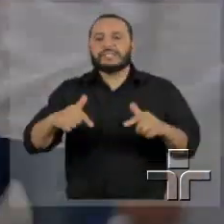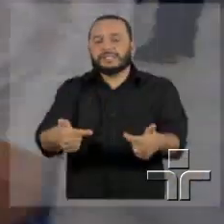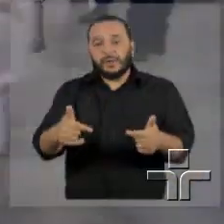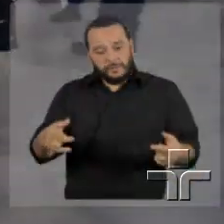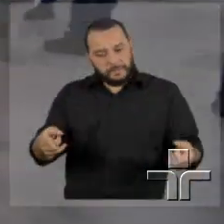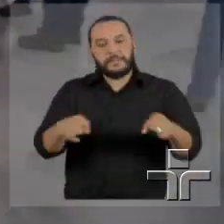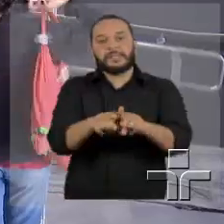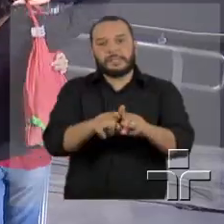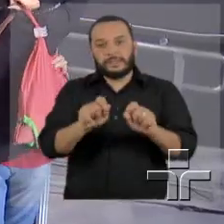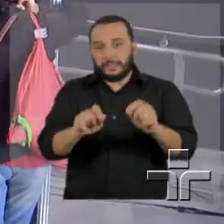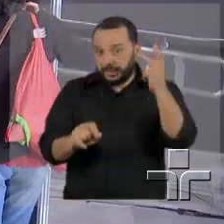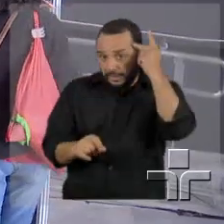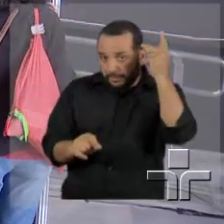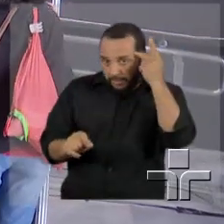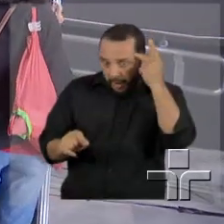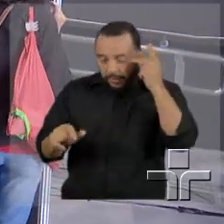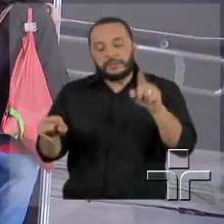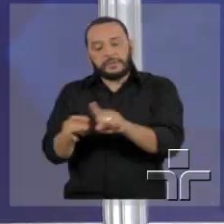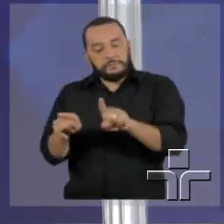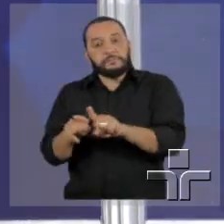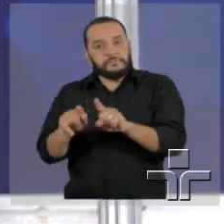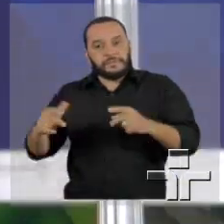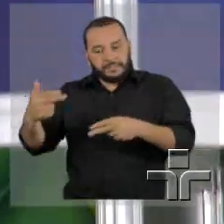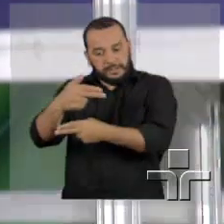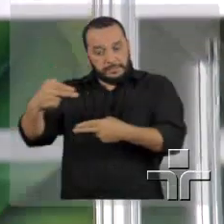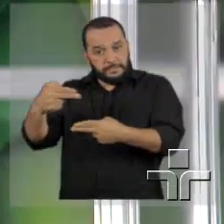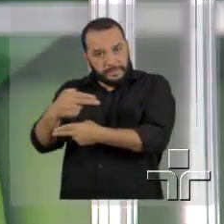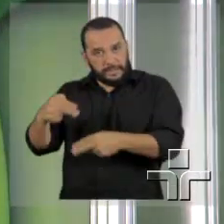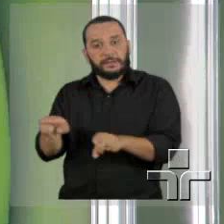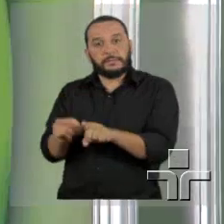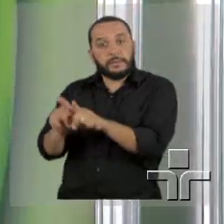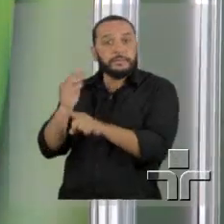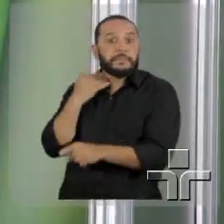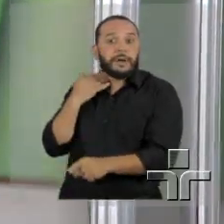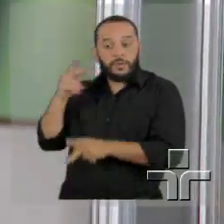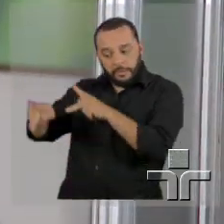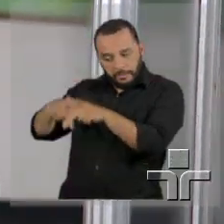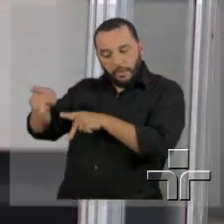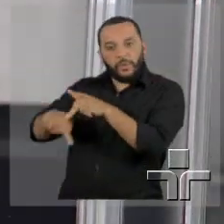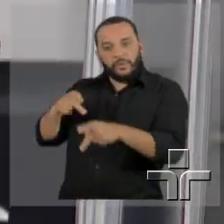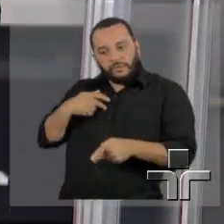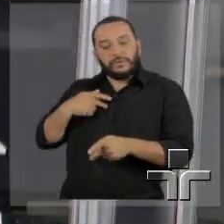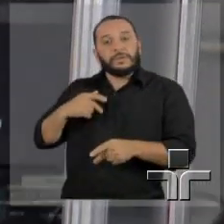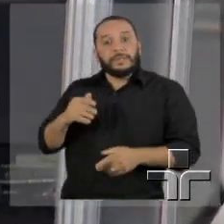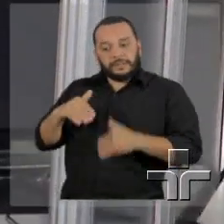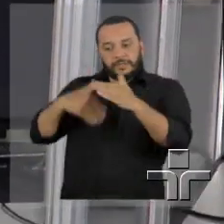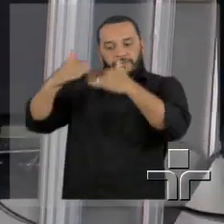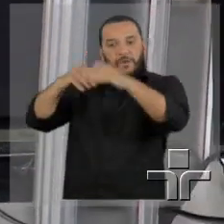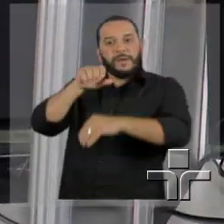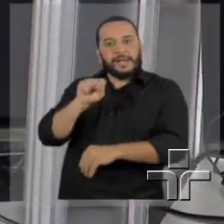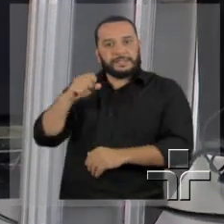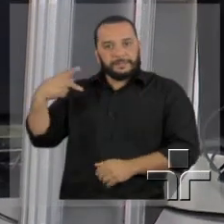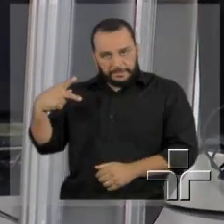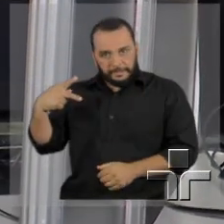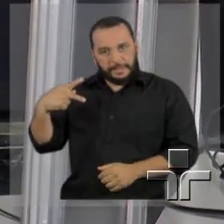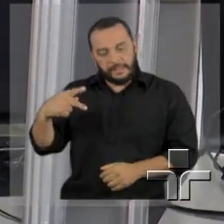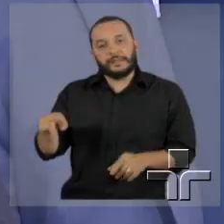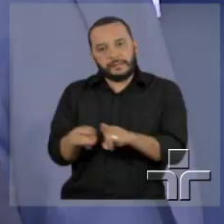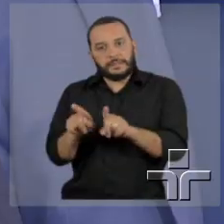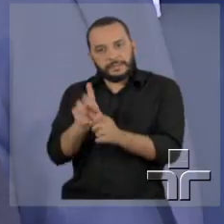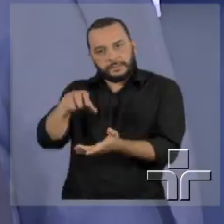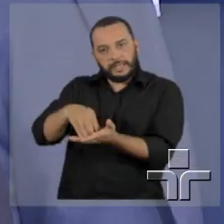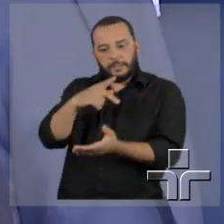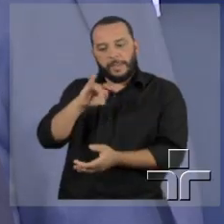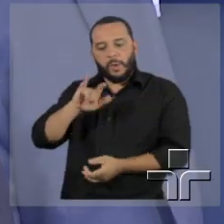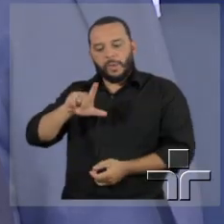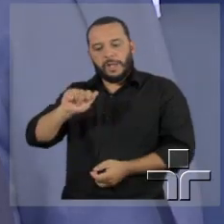parceria entre o estado de São Paulo e o Sebrae, com participação do Banco do Povo, Desenvolve SP, Juscesp e Centro Paula Souza. É